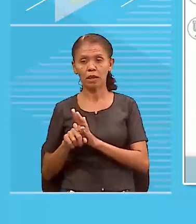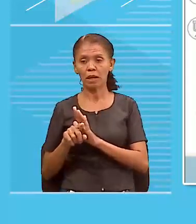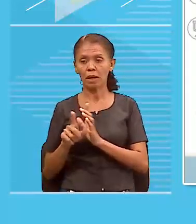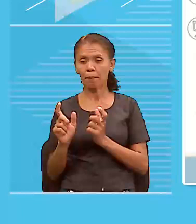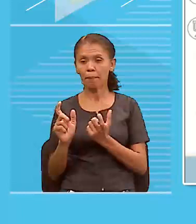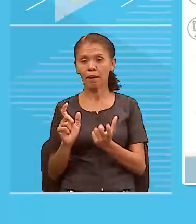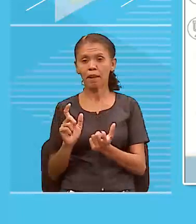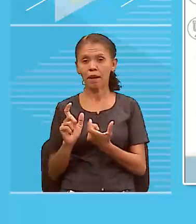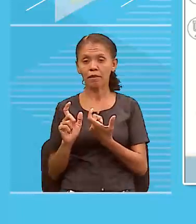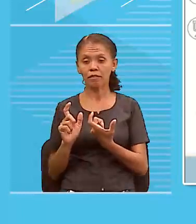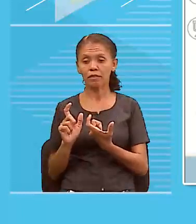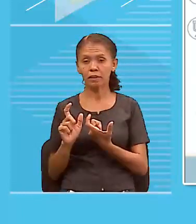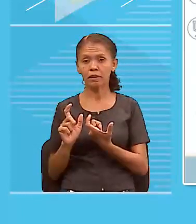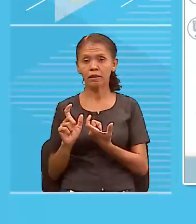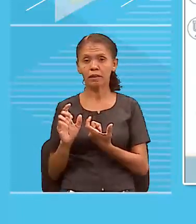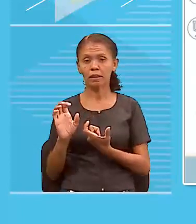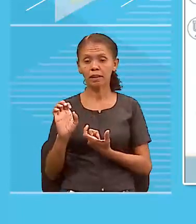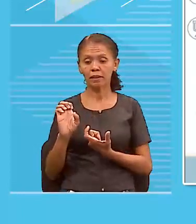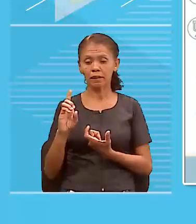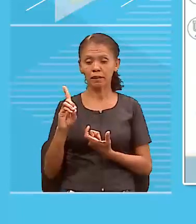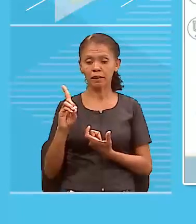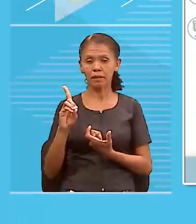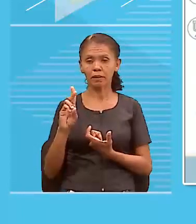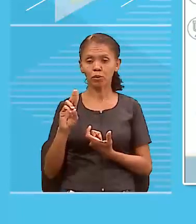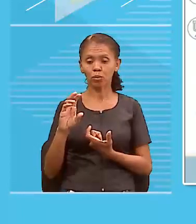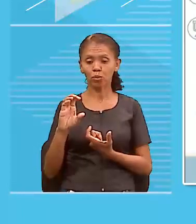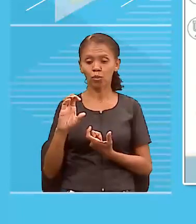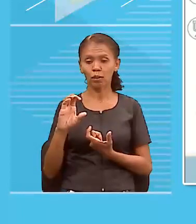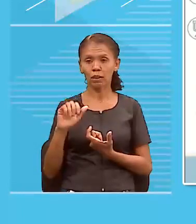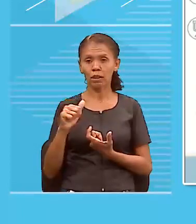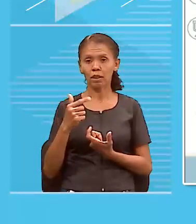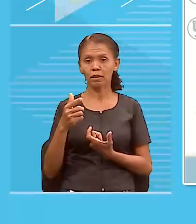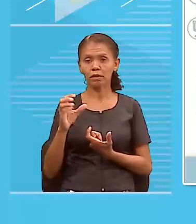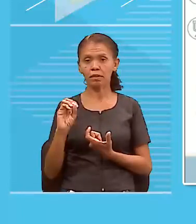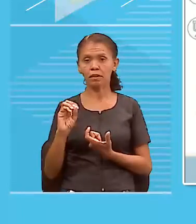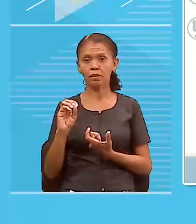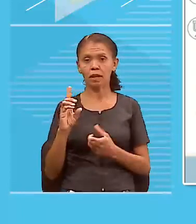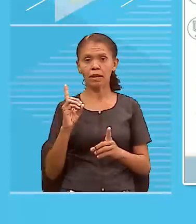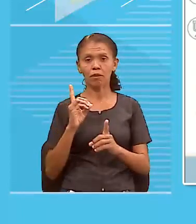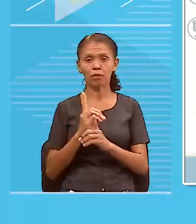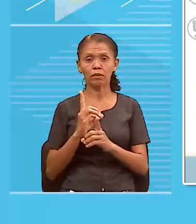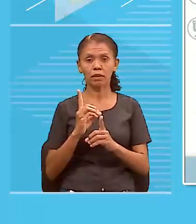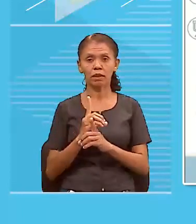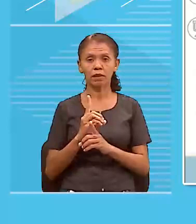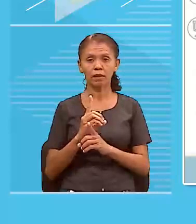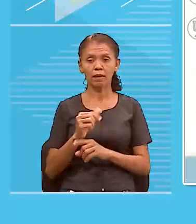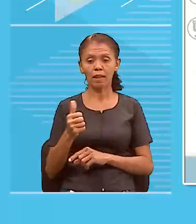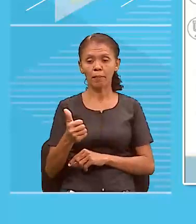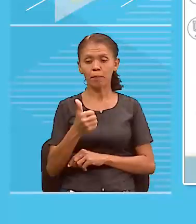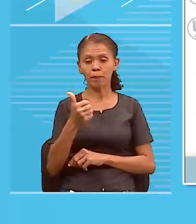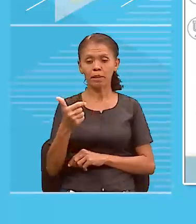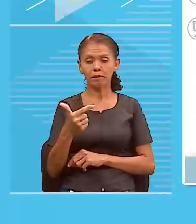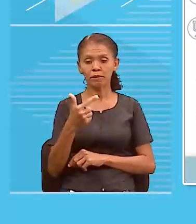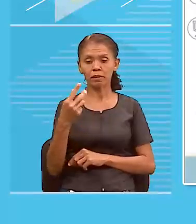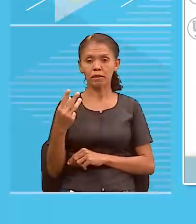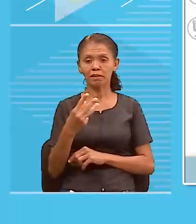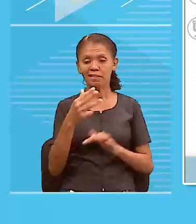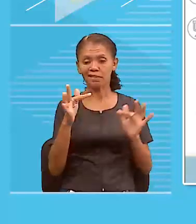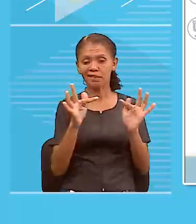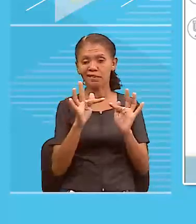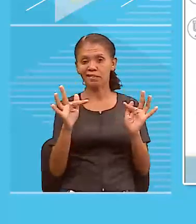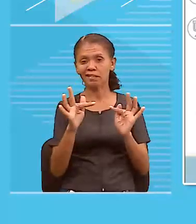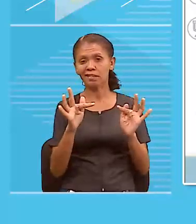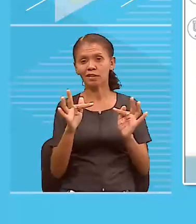tem alguma palavra que tenha um posicionamento de escrita semelhante mais ou